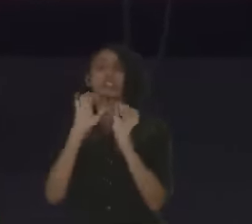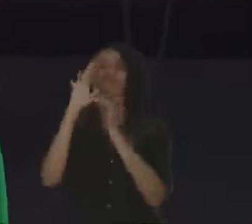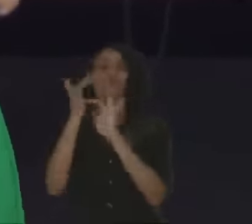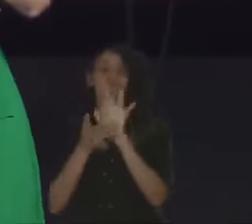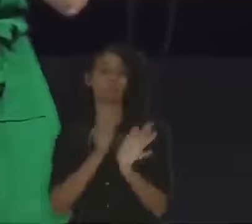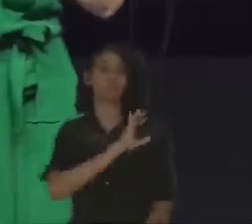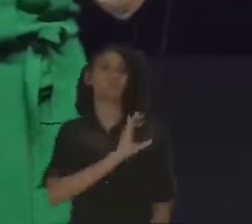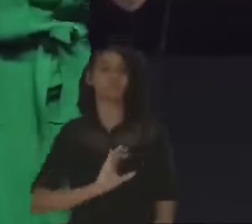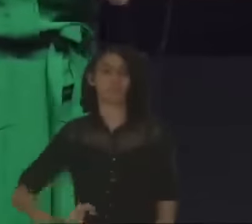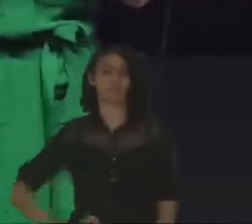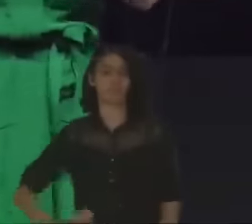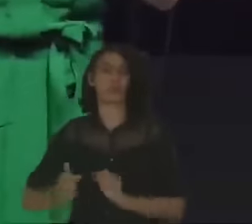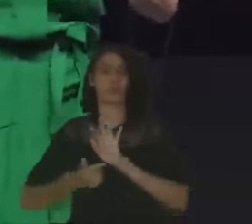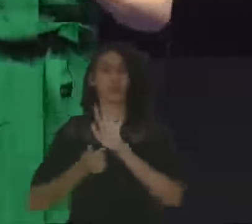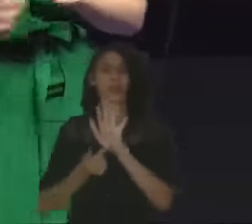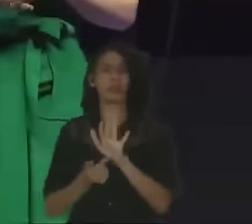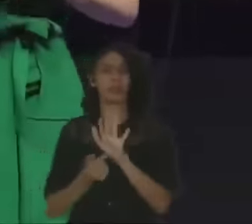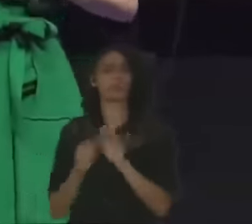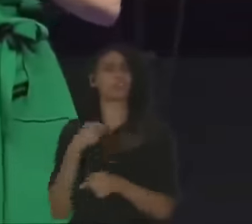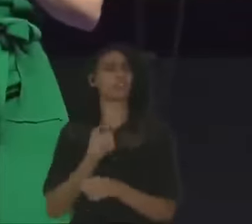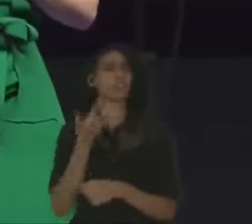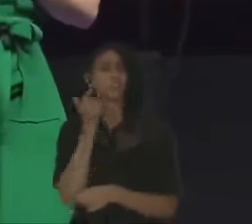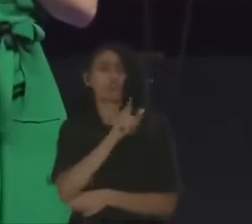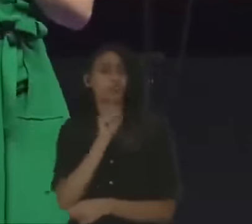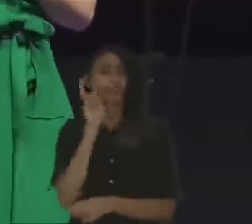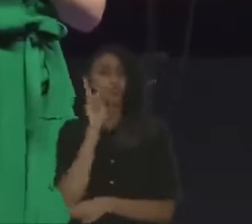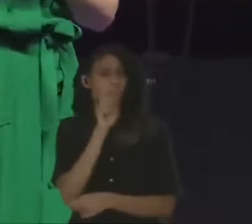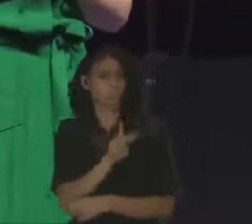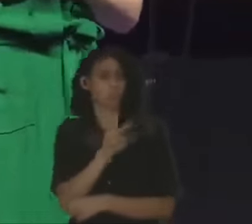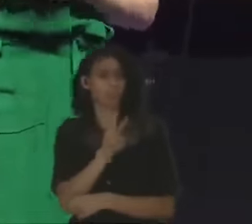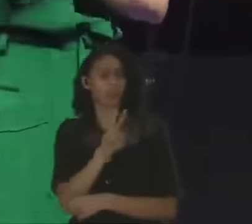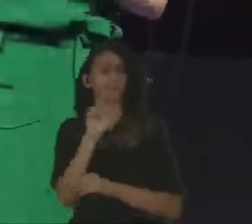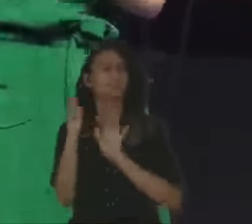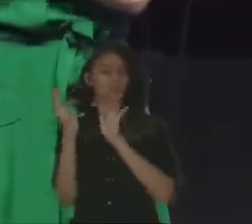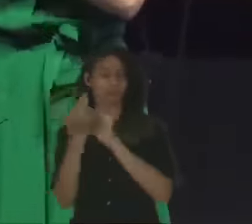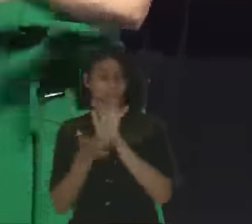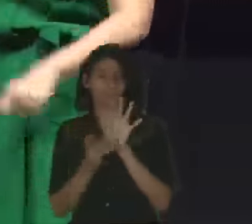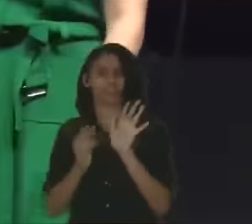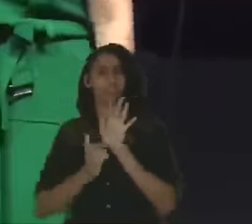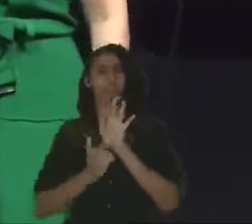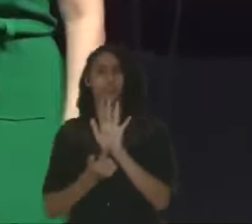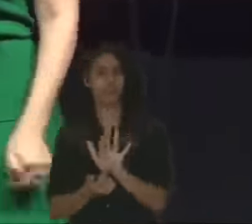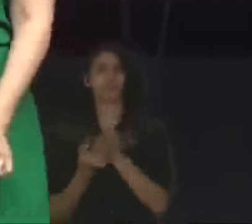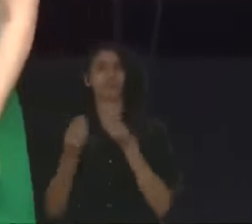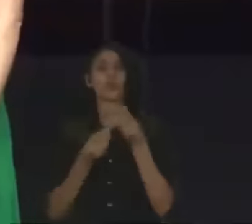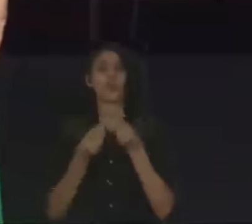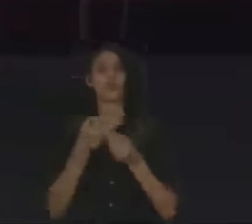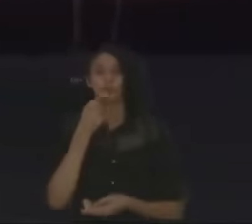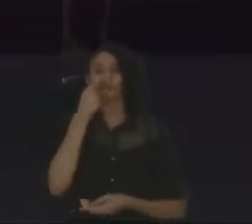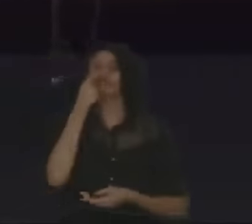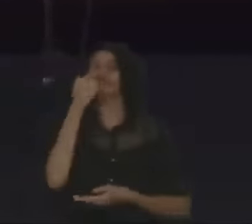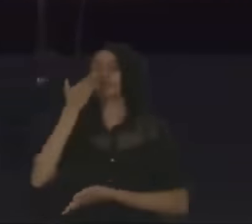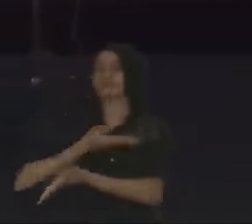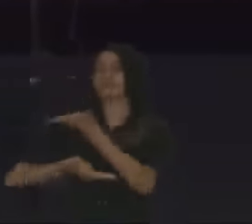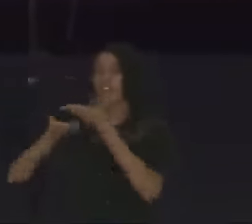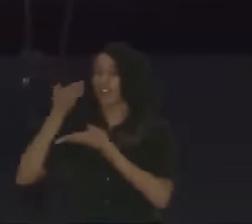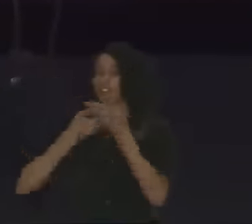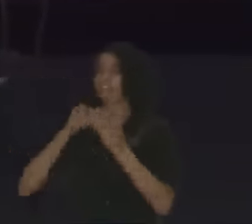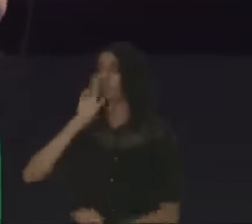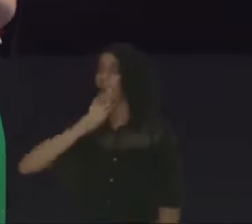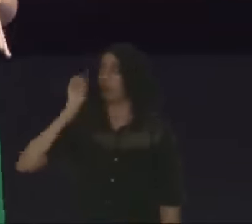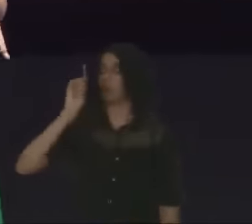aquilo que às vezes a gente não está conseguindo ver e como é que ele faz isso faz através da intimidade com Deus sabe porque